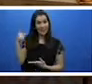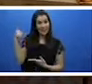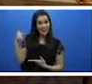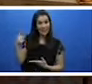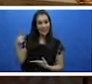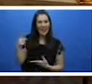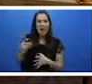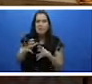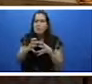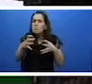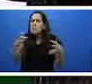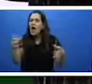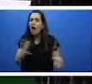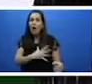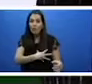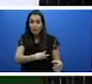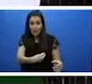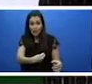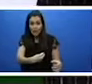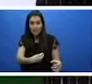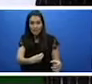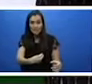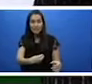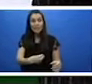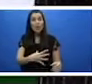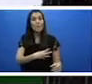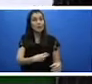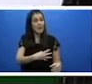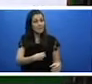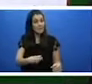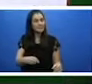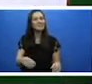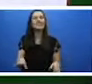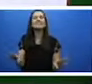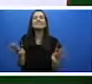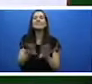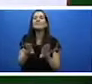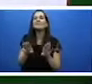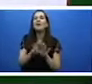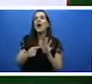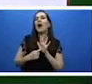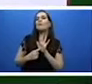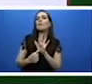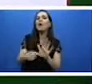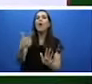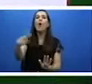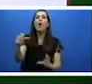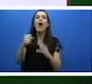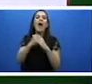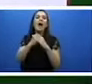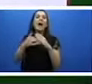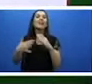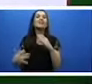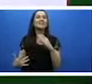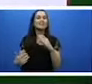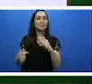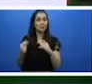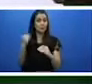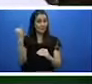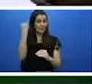maioria dos filhotes também, dos mamíferos, também apresenta outra característica em comum.